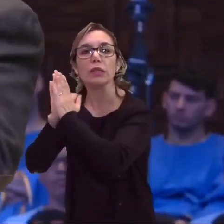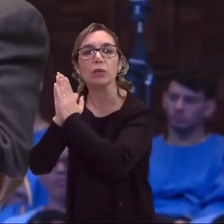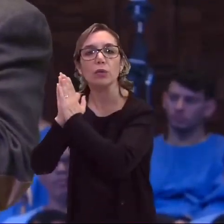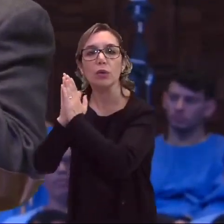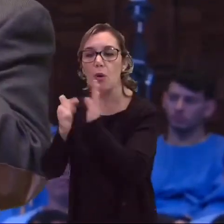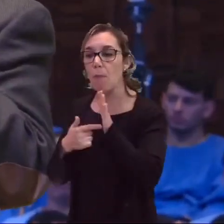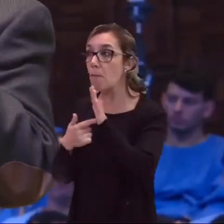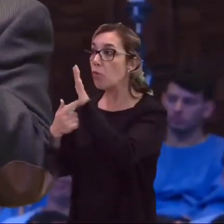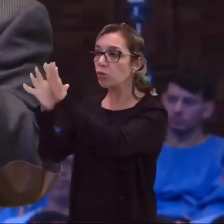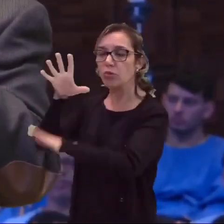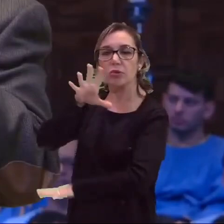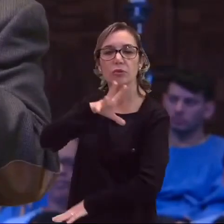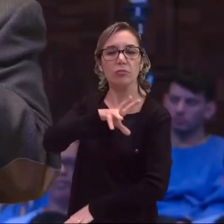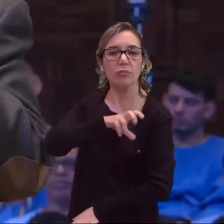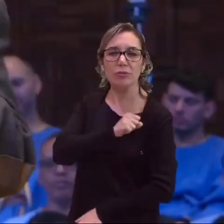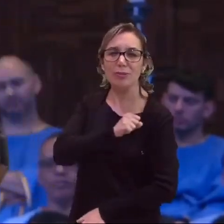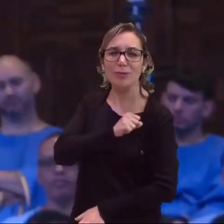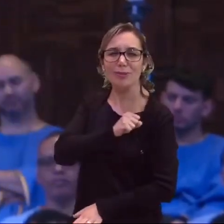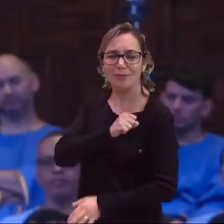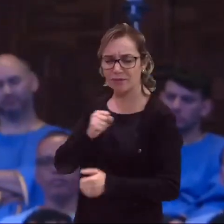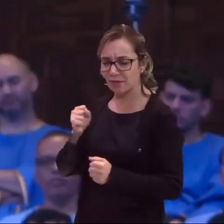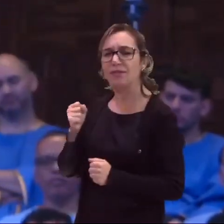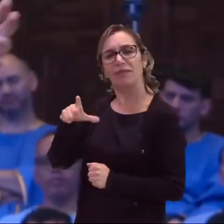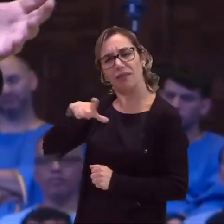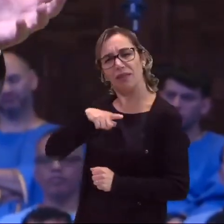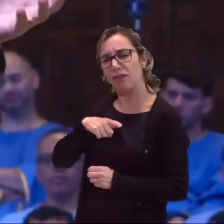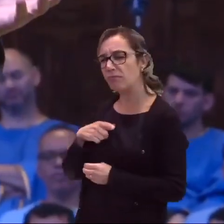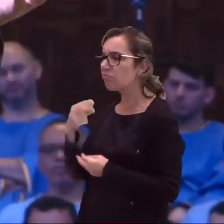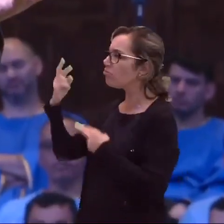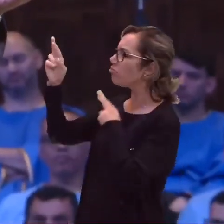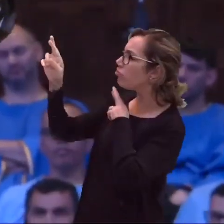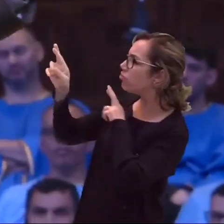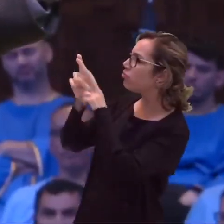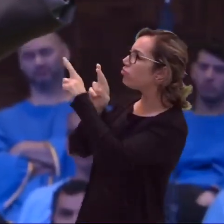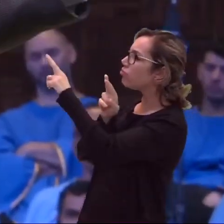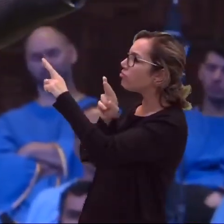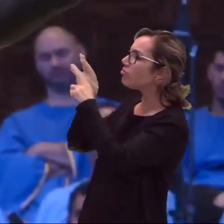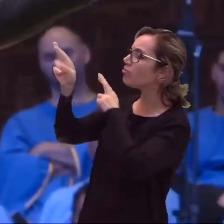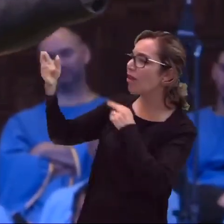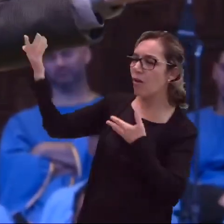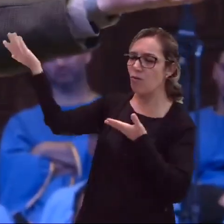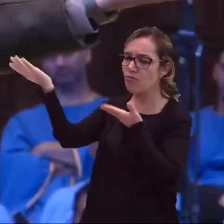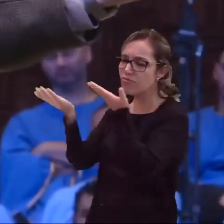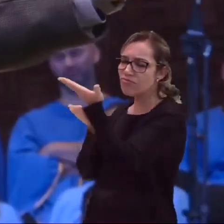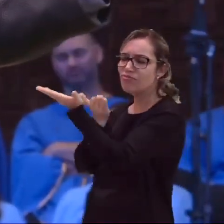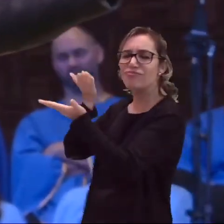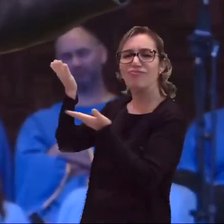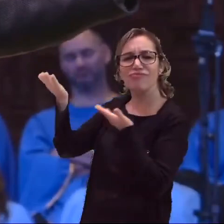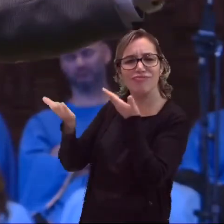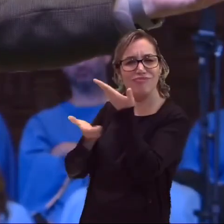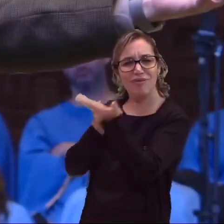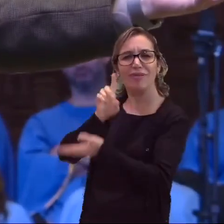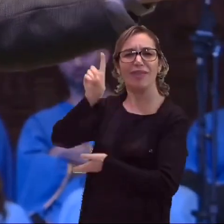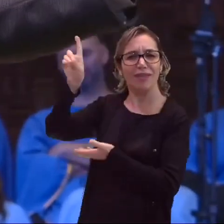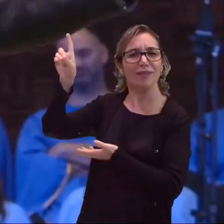demonstro meu amor por ele e aquilo que era uma fé objetiva